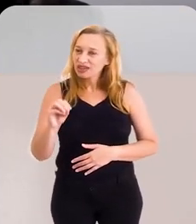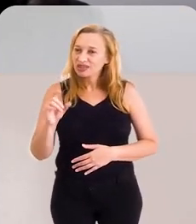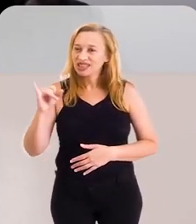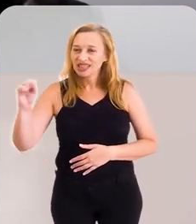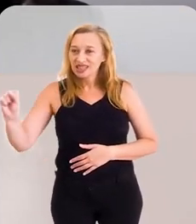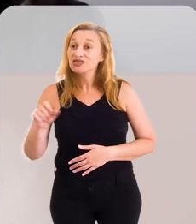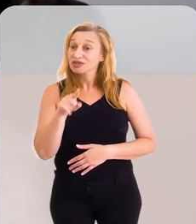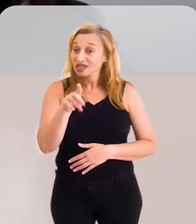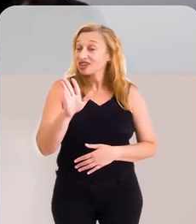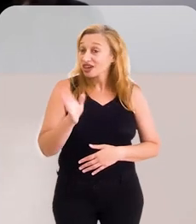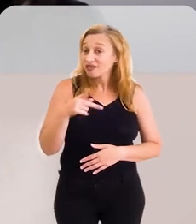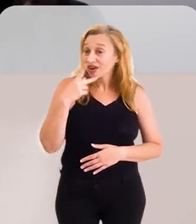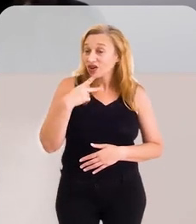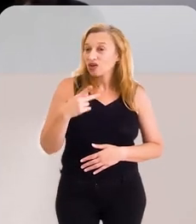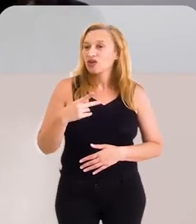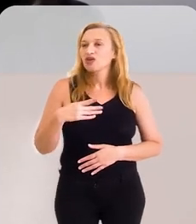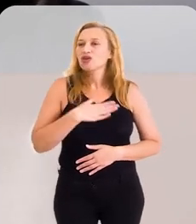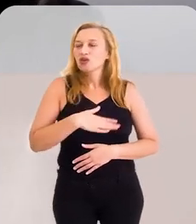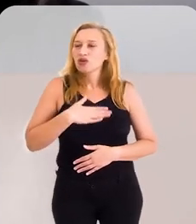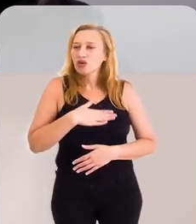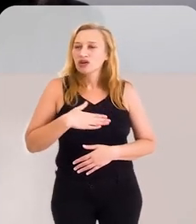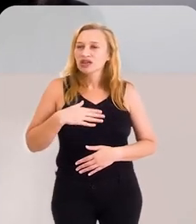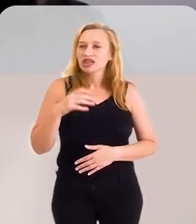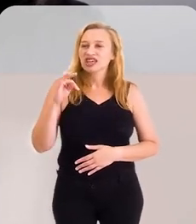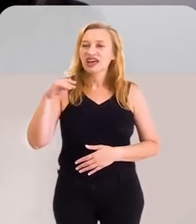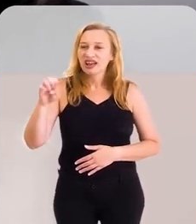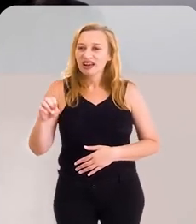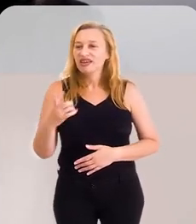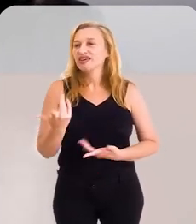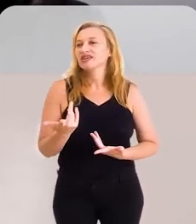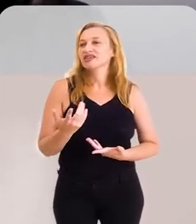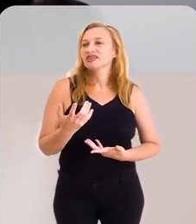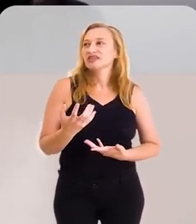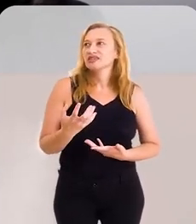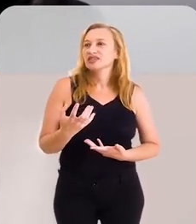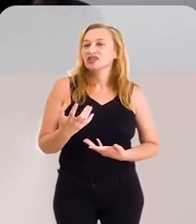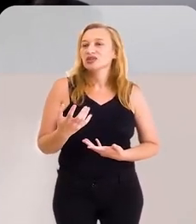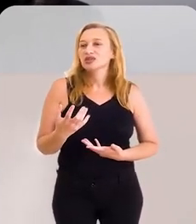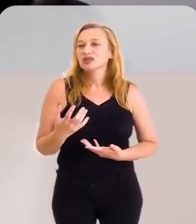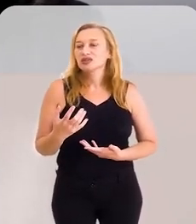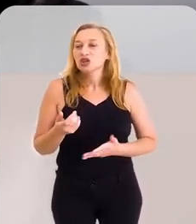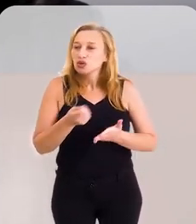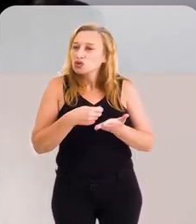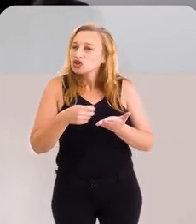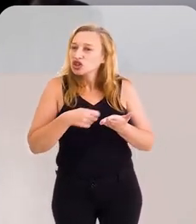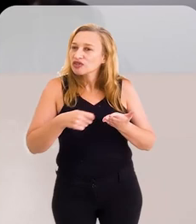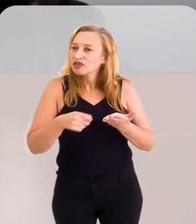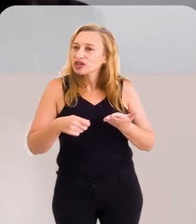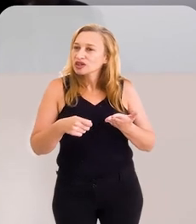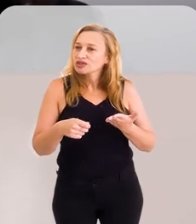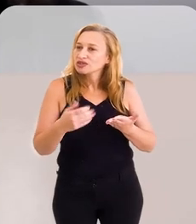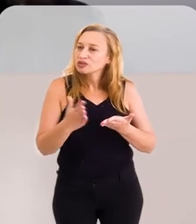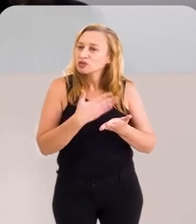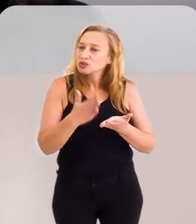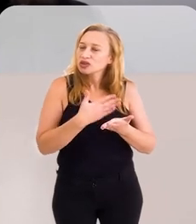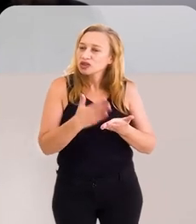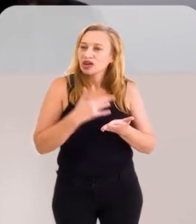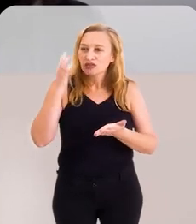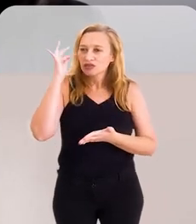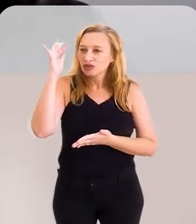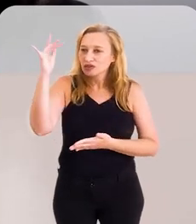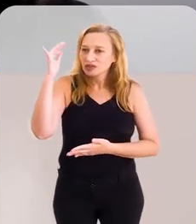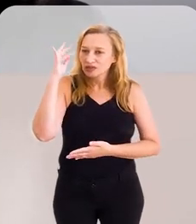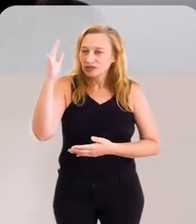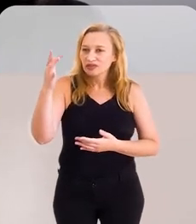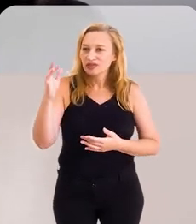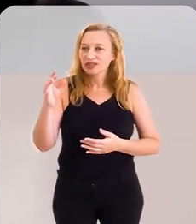de Machado de Assis, como você mesmo falou, gosto muito de Dante Alighieri, recentemente, inclusive, estou escrevendo um livro sobre a